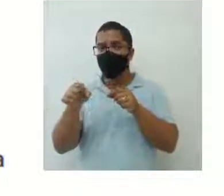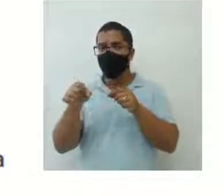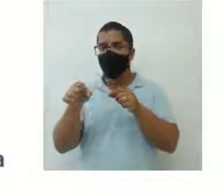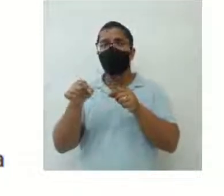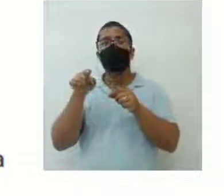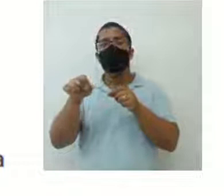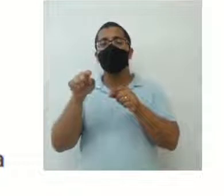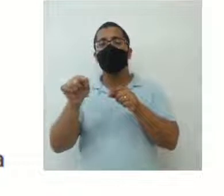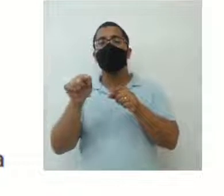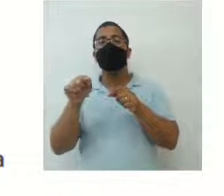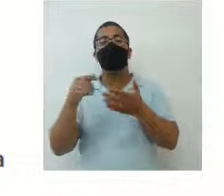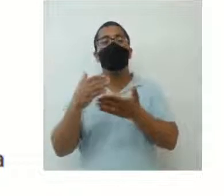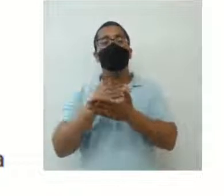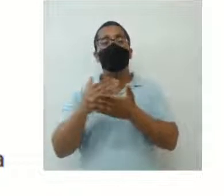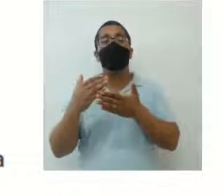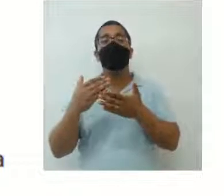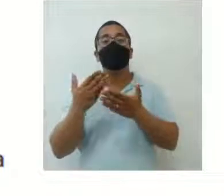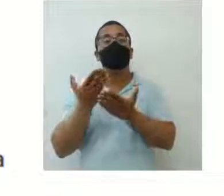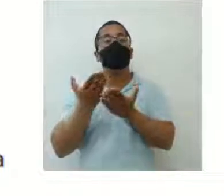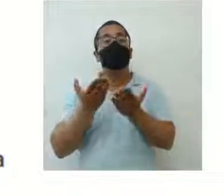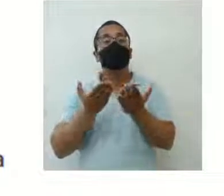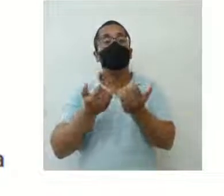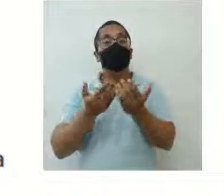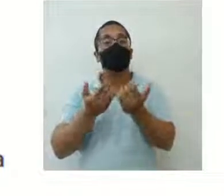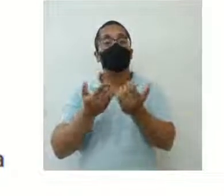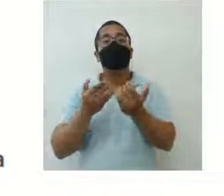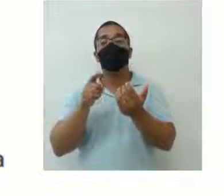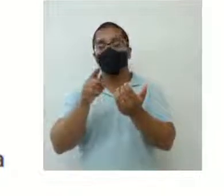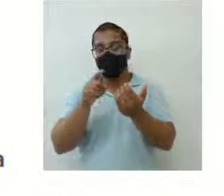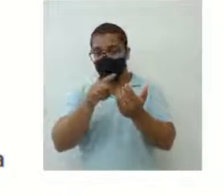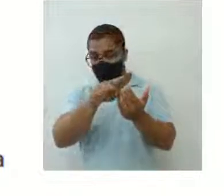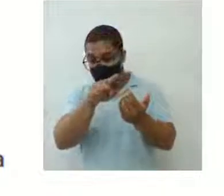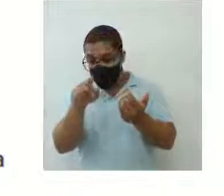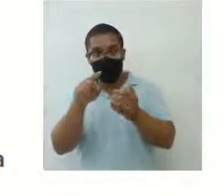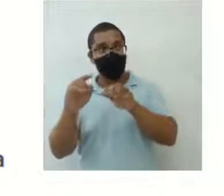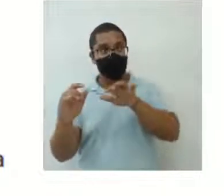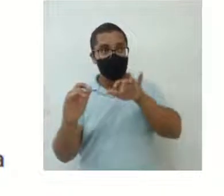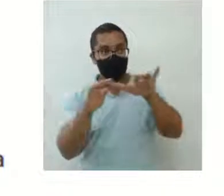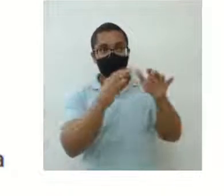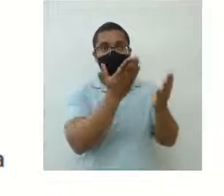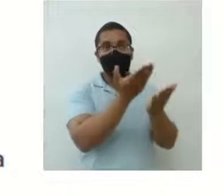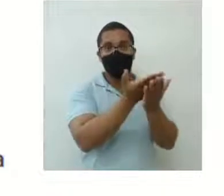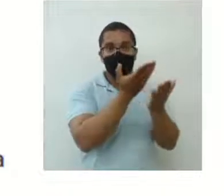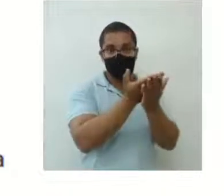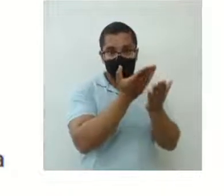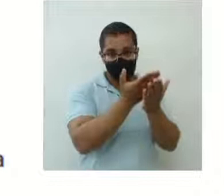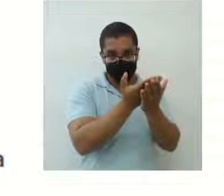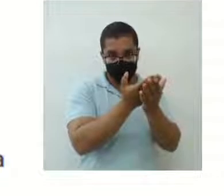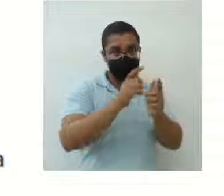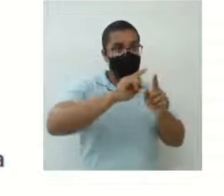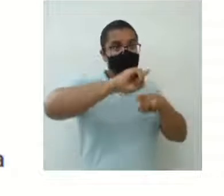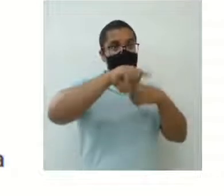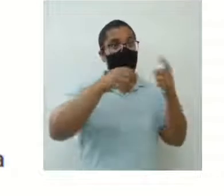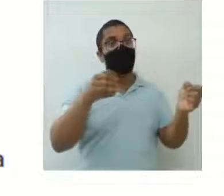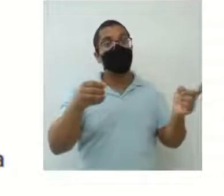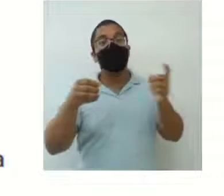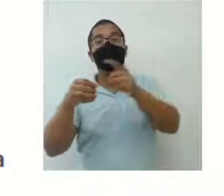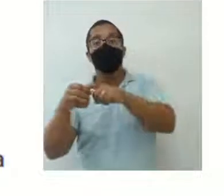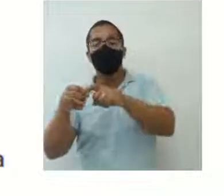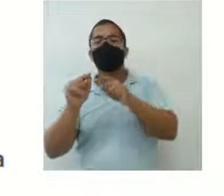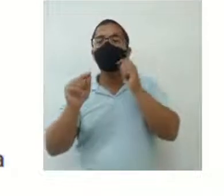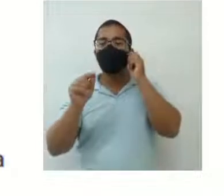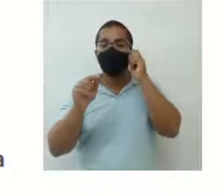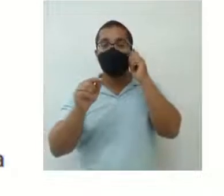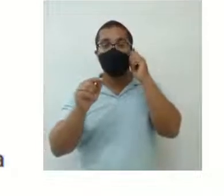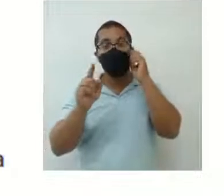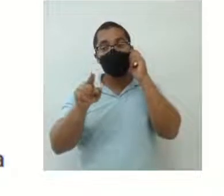enviou que jovens para estudar no Ocidente. Então, a retornar esses jovens, impulsionaram a industrialização